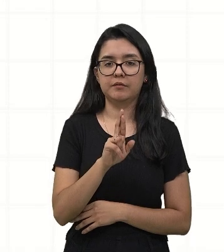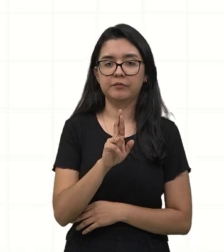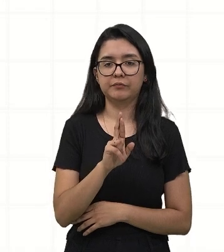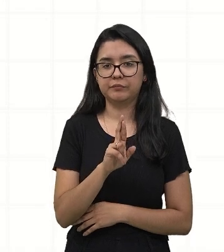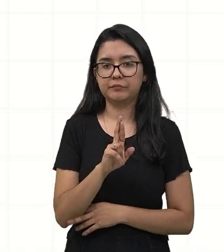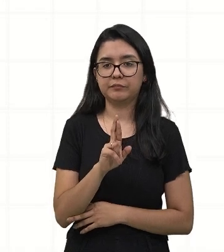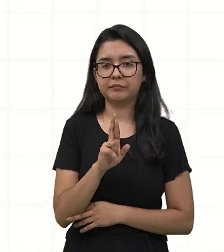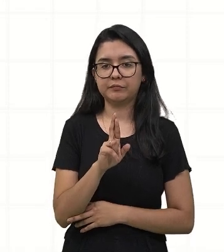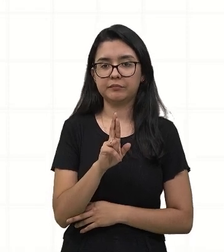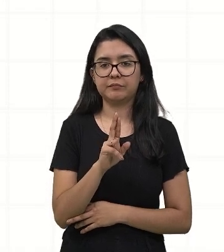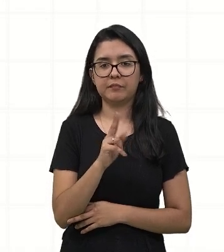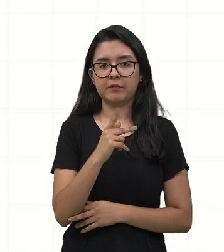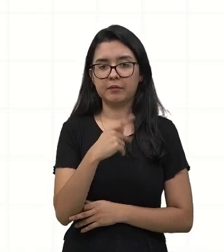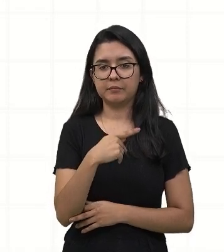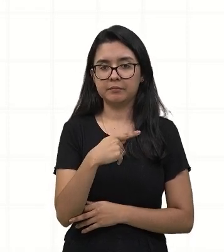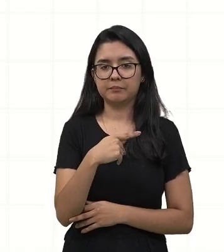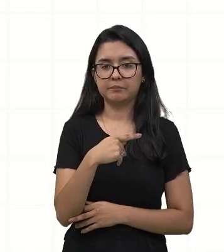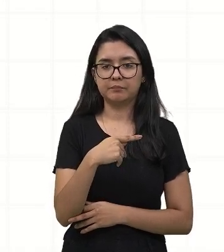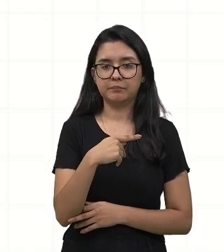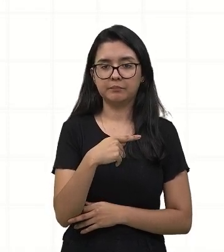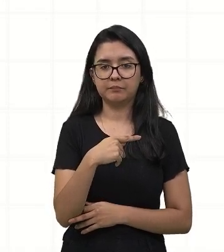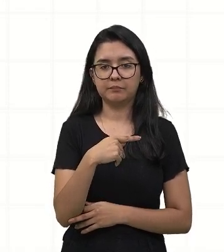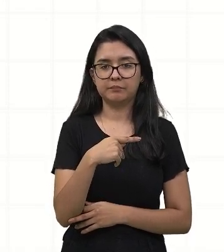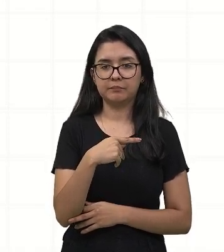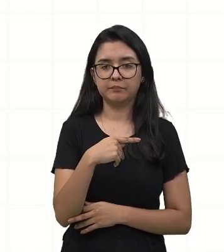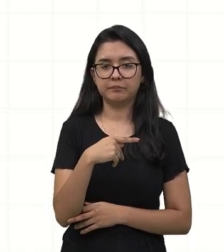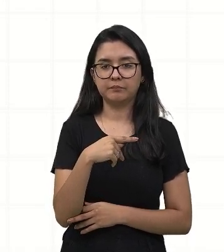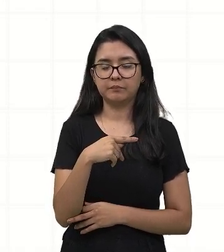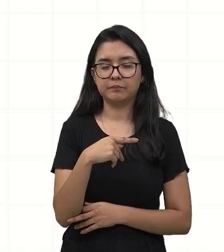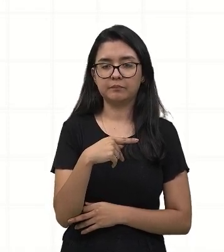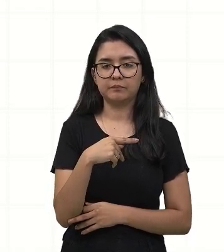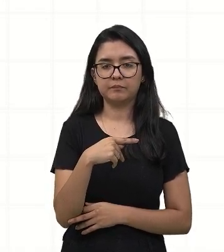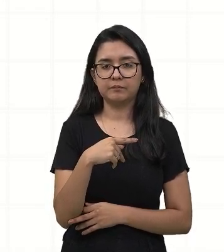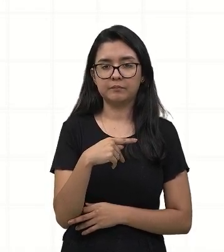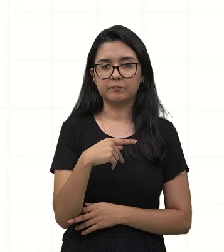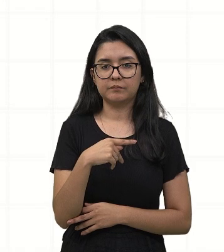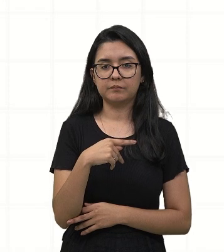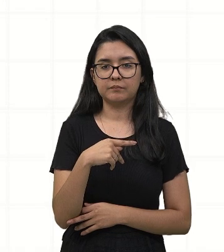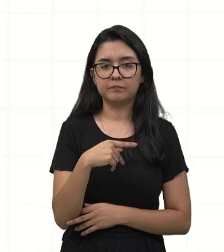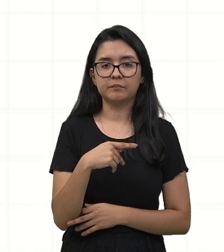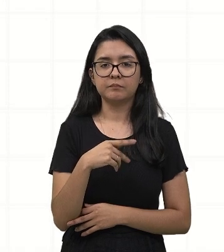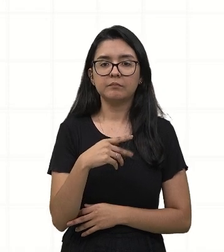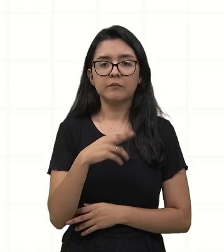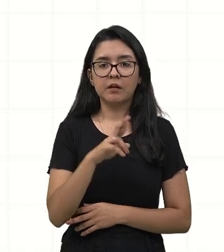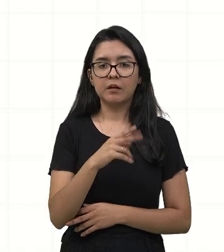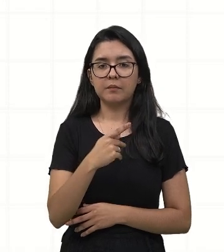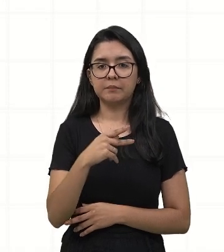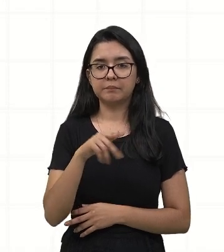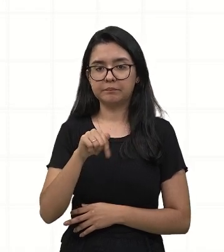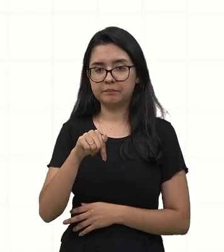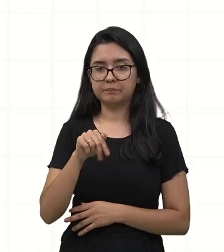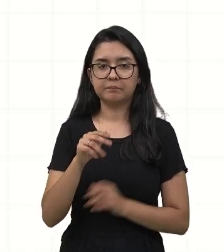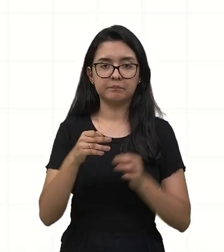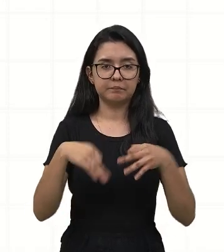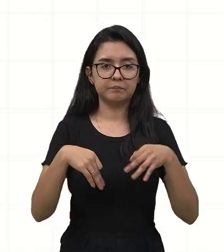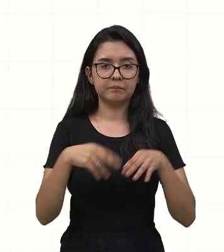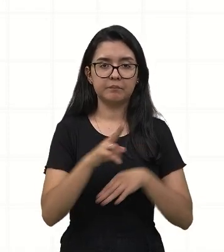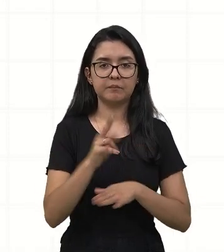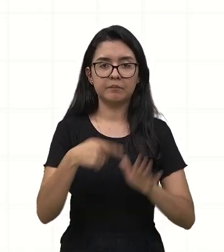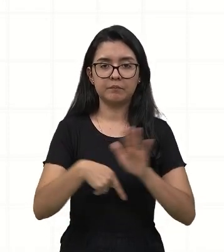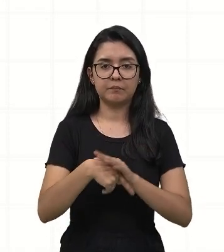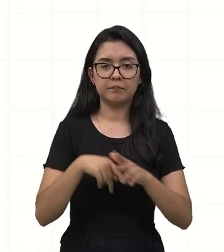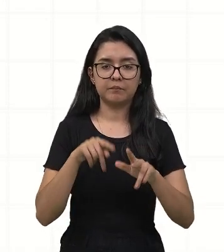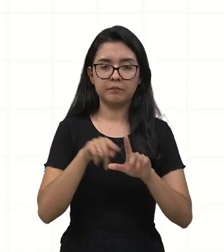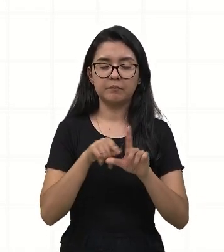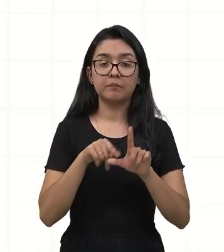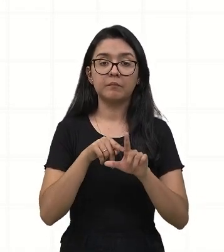não é O, ele é P agora, né? R, P, Q. Tá legal? Pronto, demos nome aí aos nossos